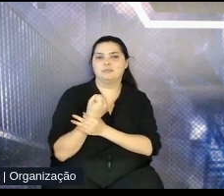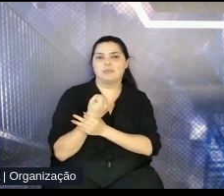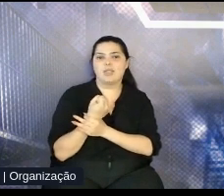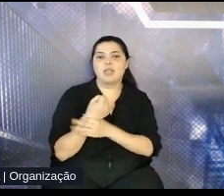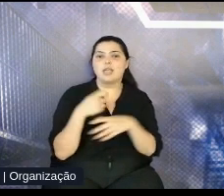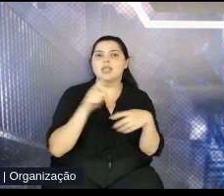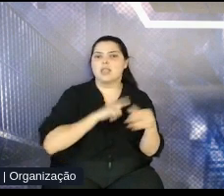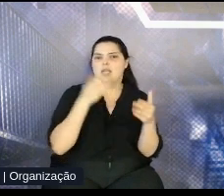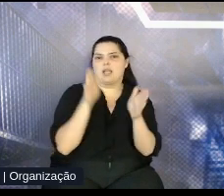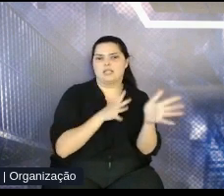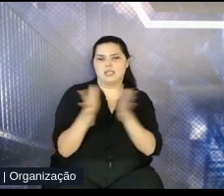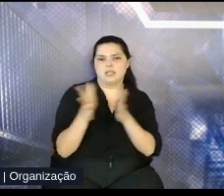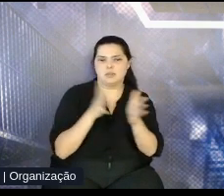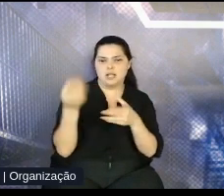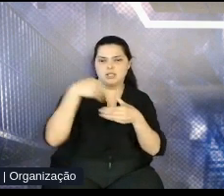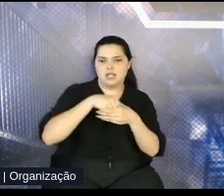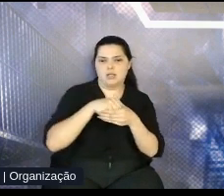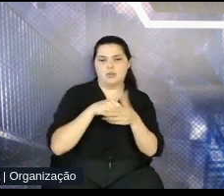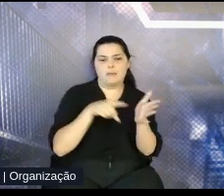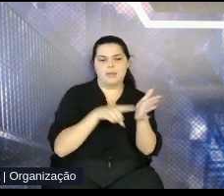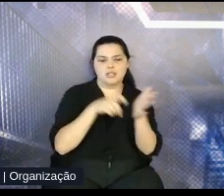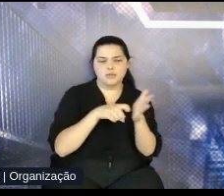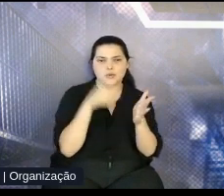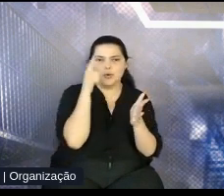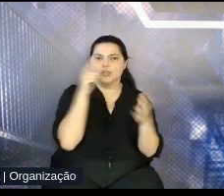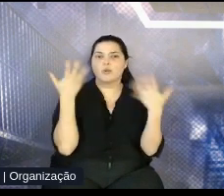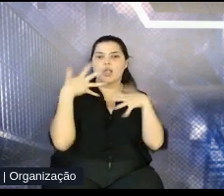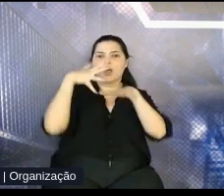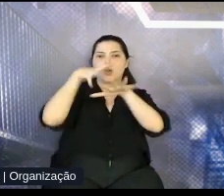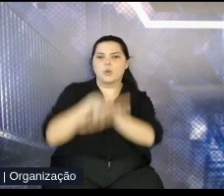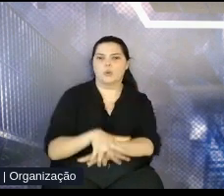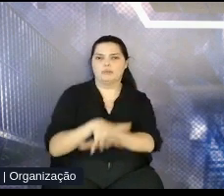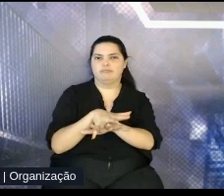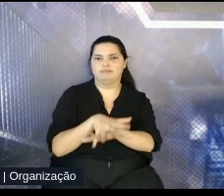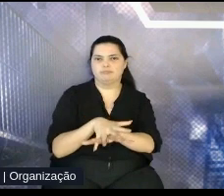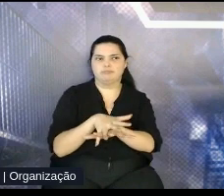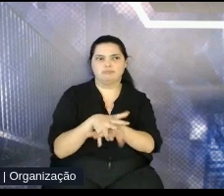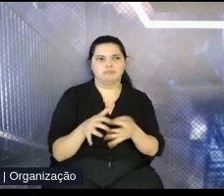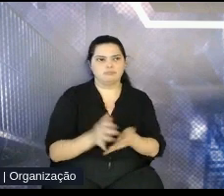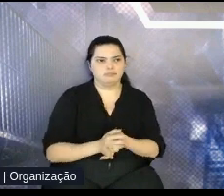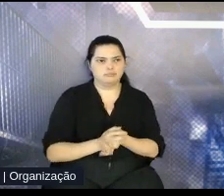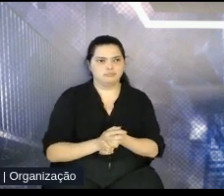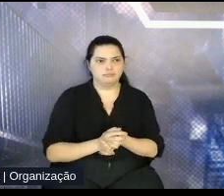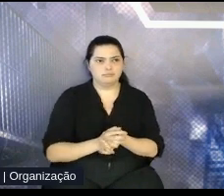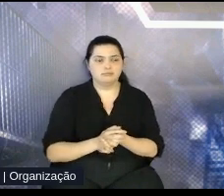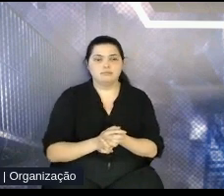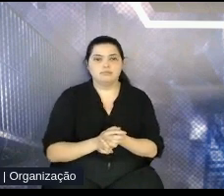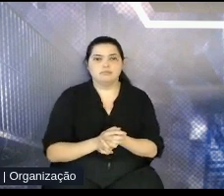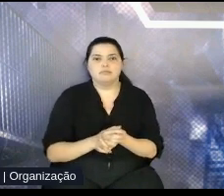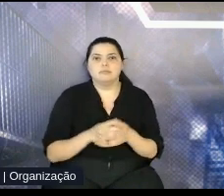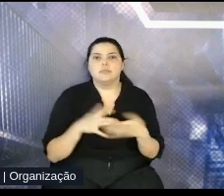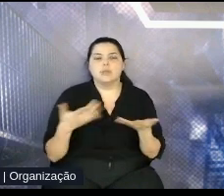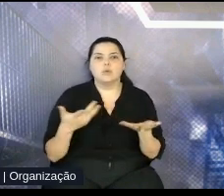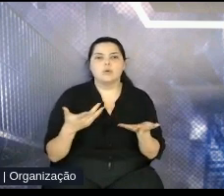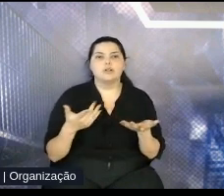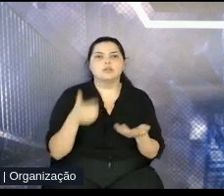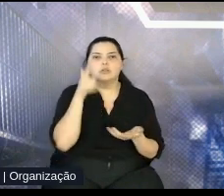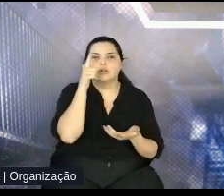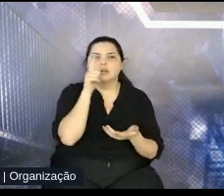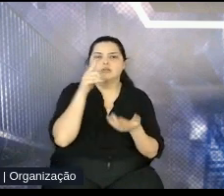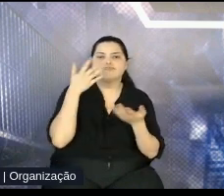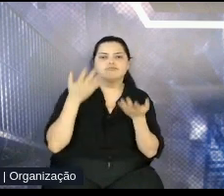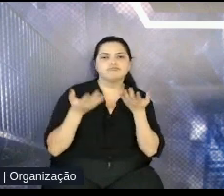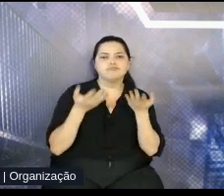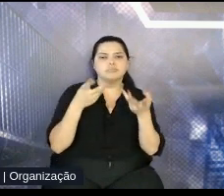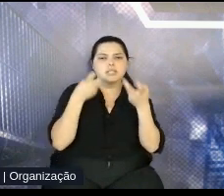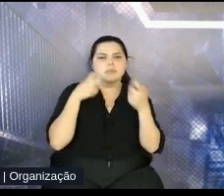acessibilidade para que essa minha aplicação consiga ser inclusiva como um todo, beleza? E aí, a gente começou a olhar algumas